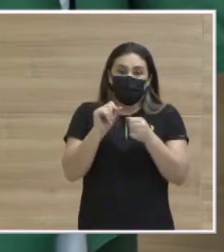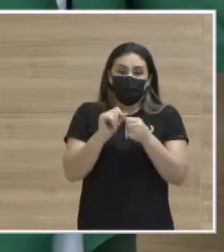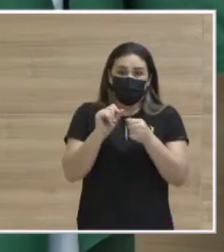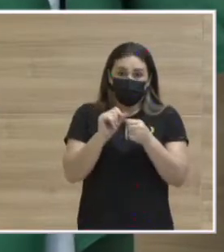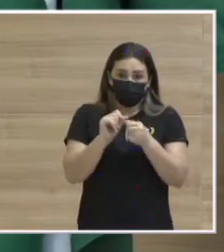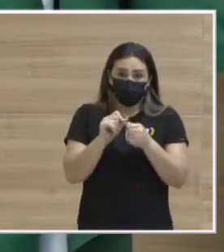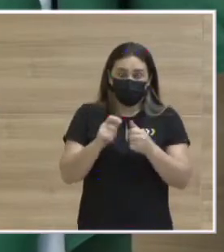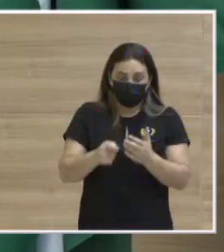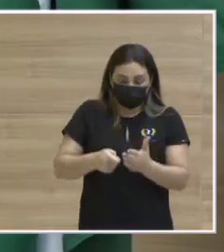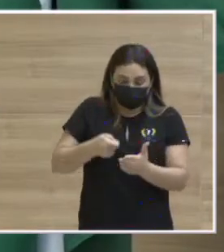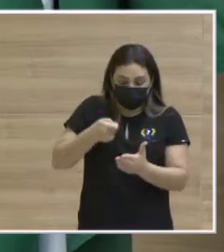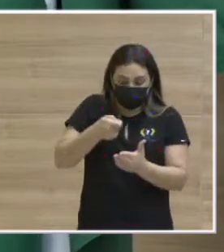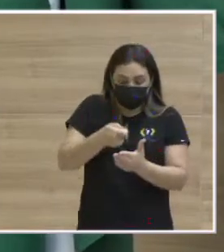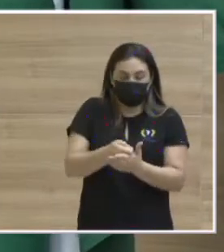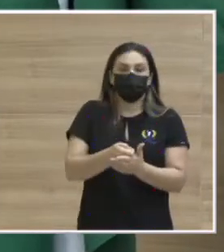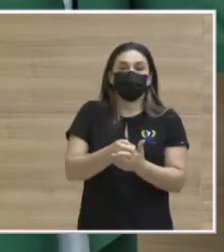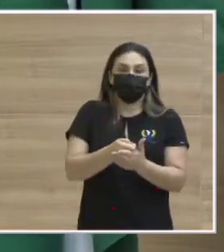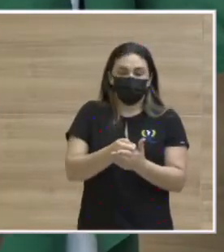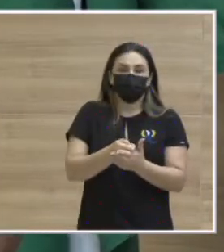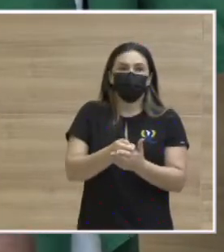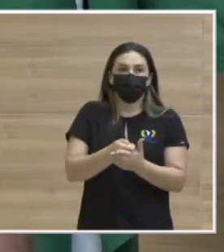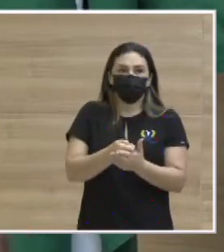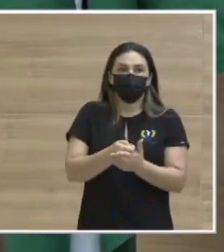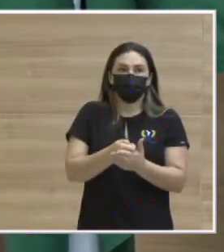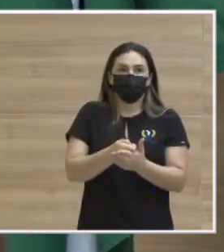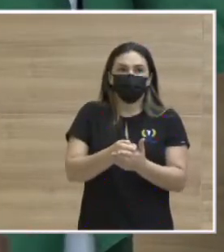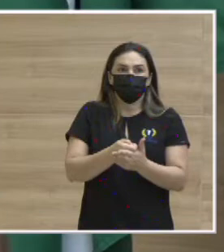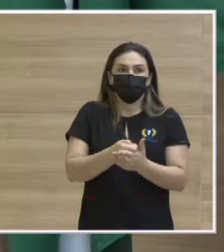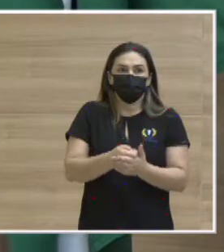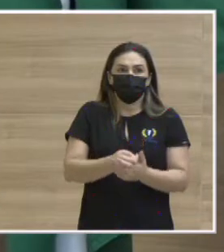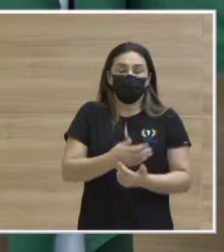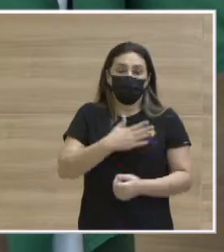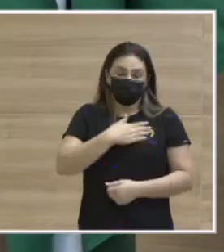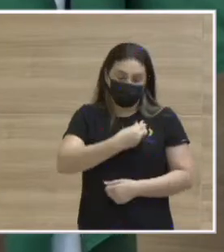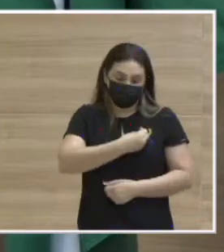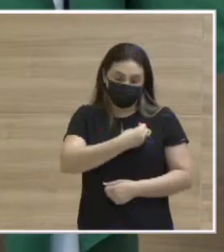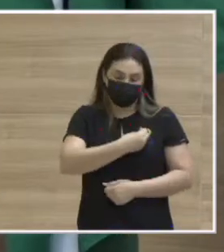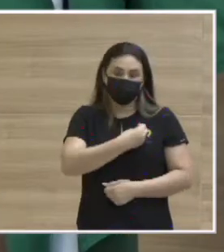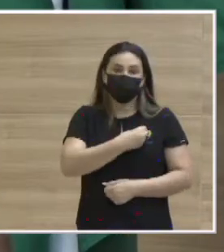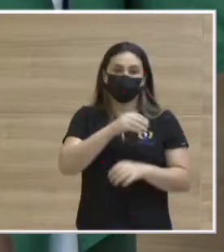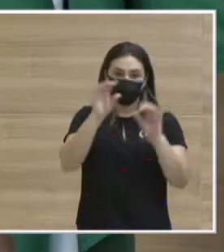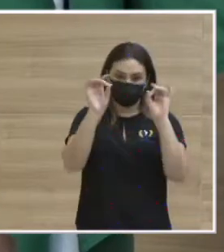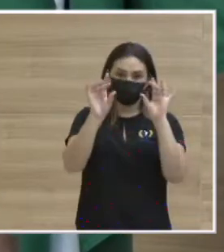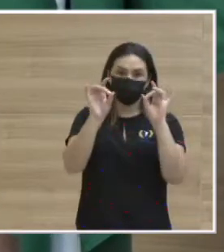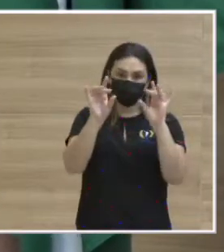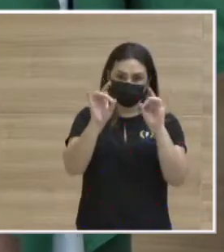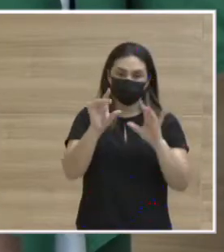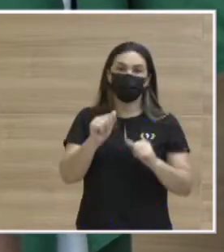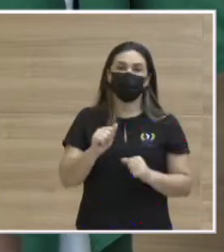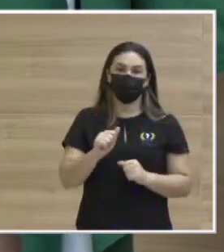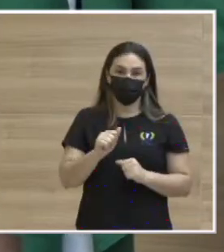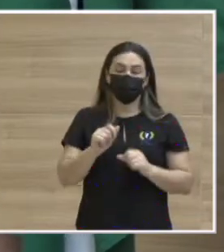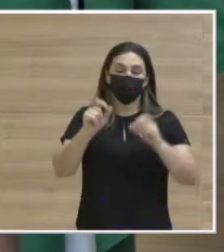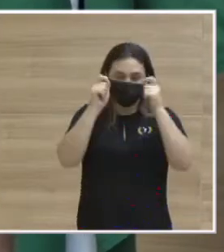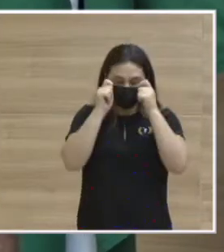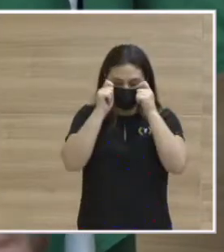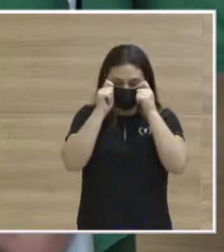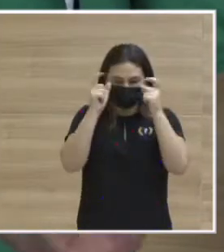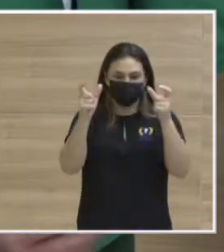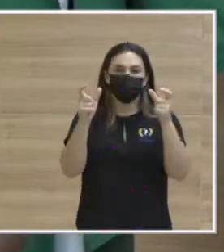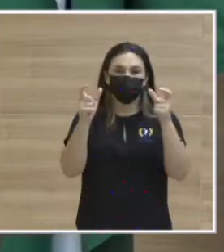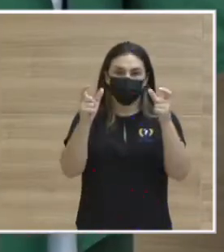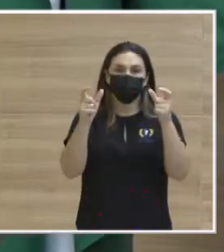tampouco me forcem para aceitação. A minha vinda hoje aqui, em especial, é para alertar os